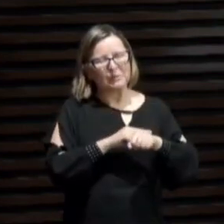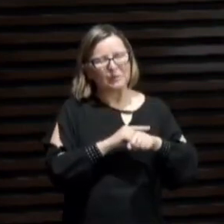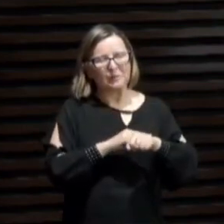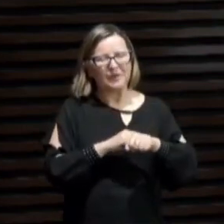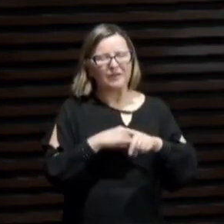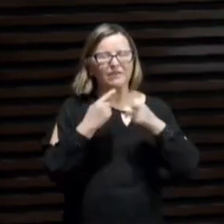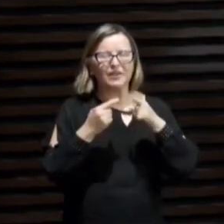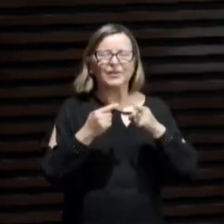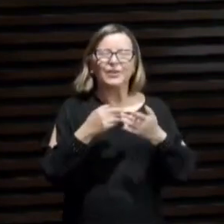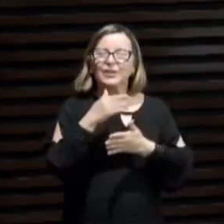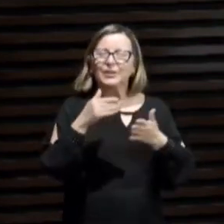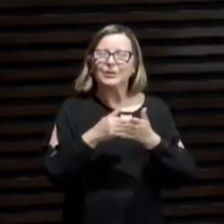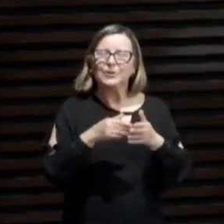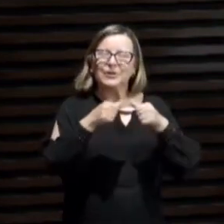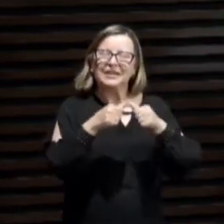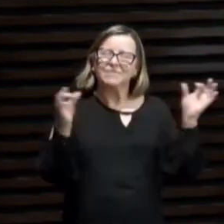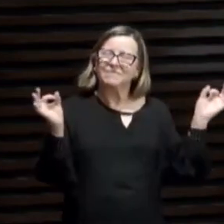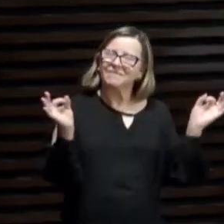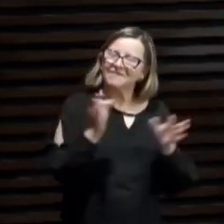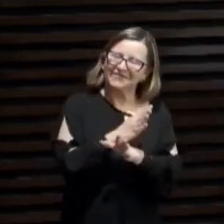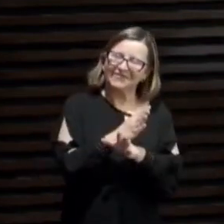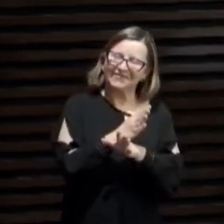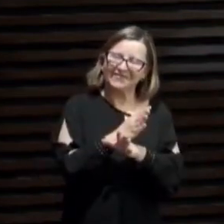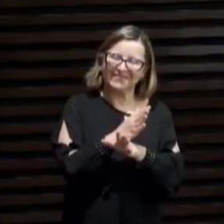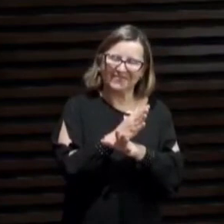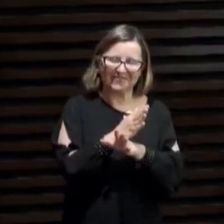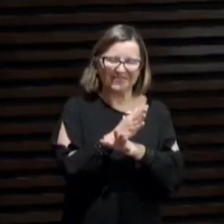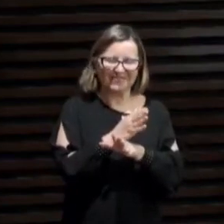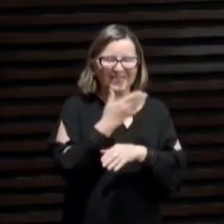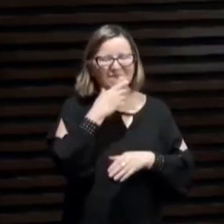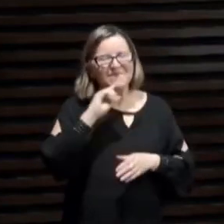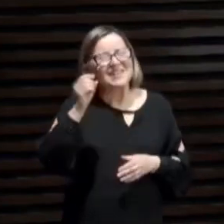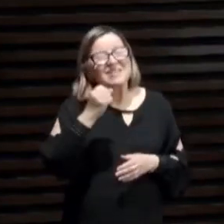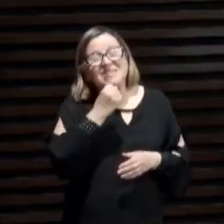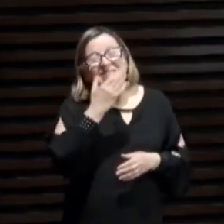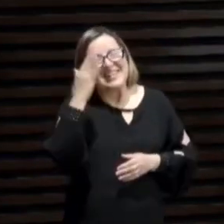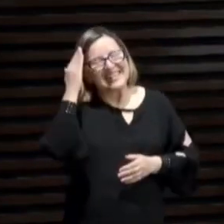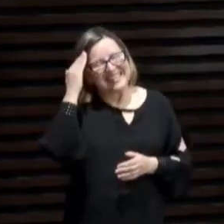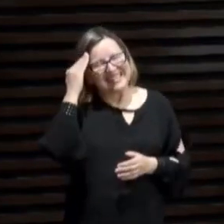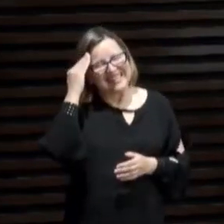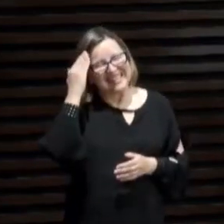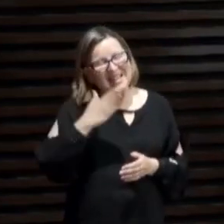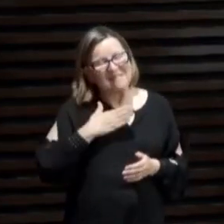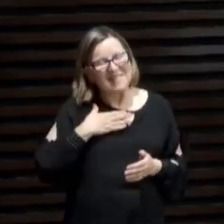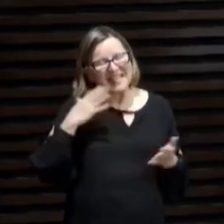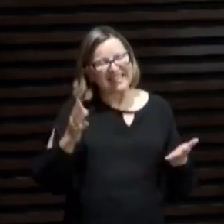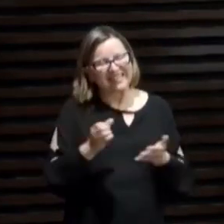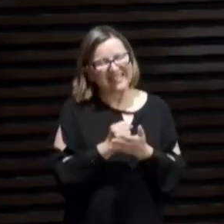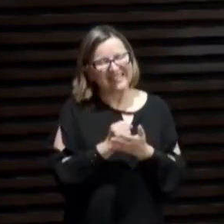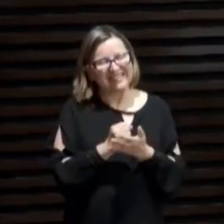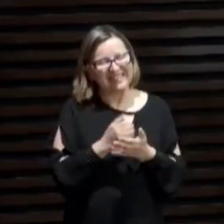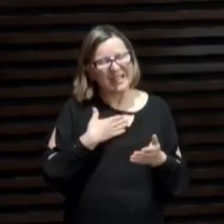tudo está consumado, tudo está pronto. Pai, como é bom saber que a minha salvação, a